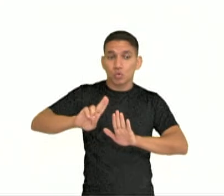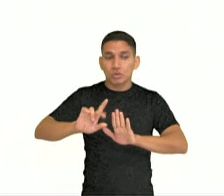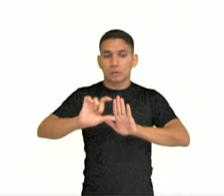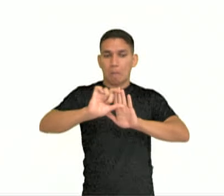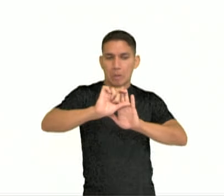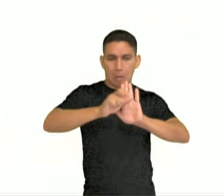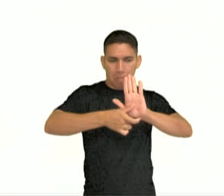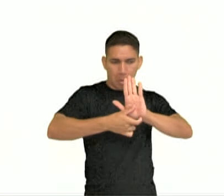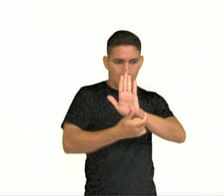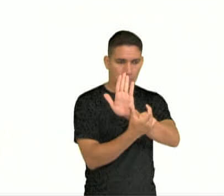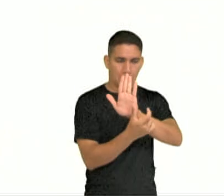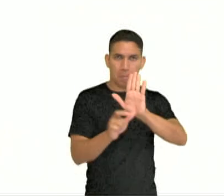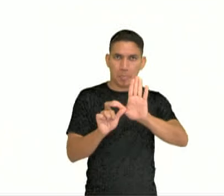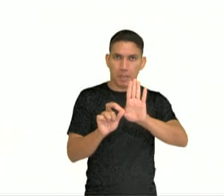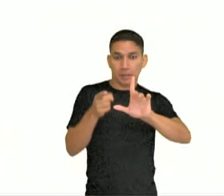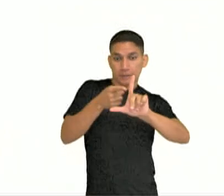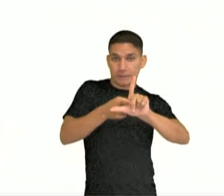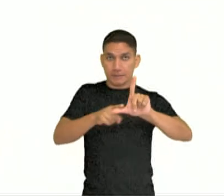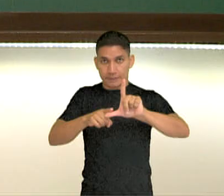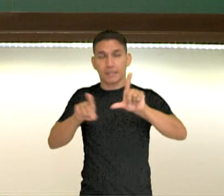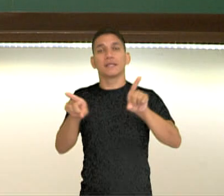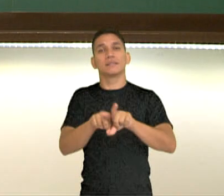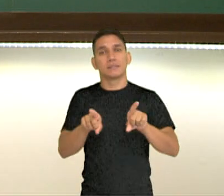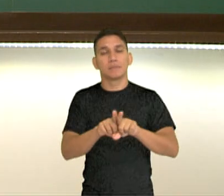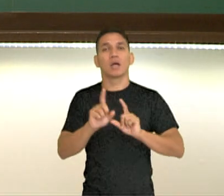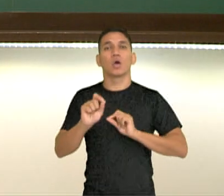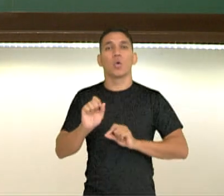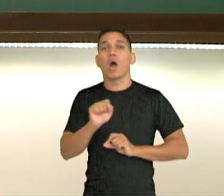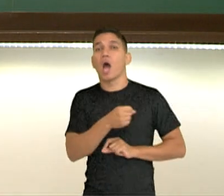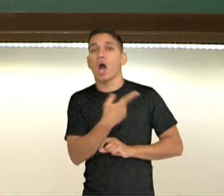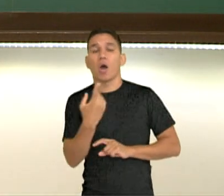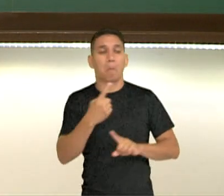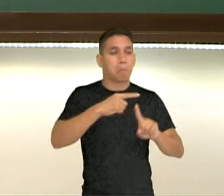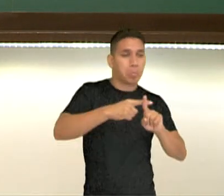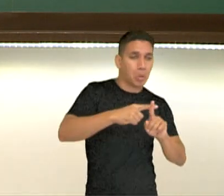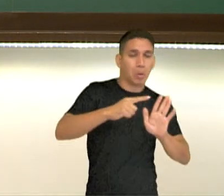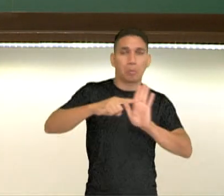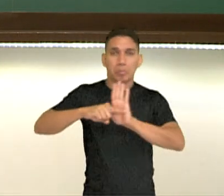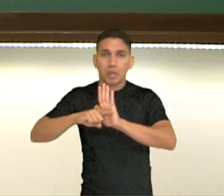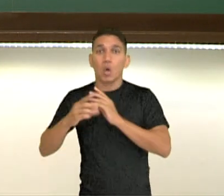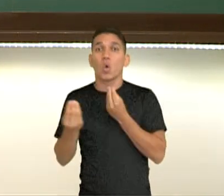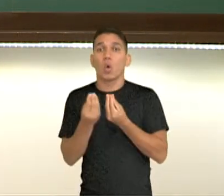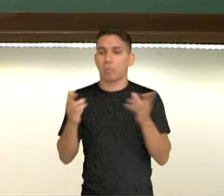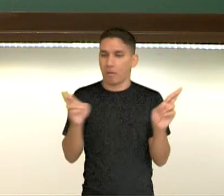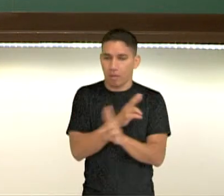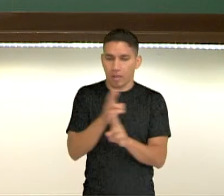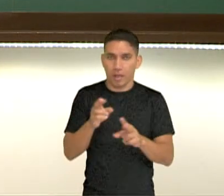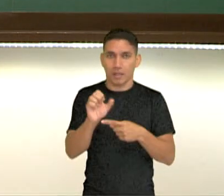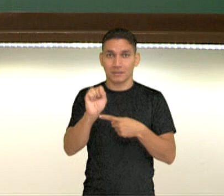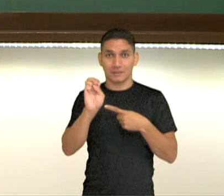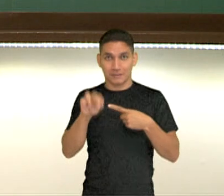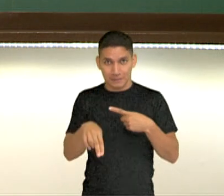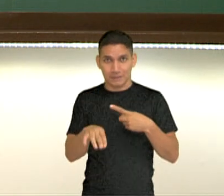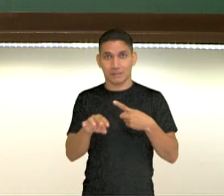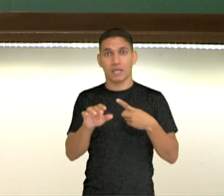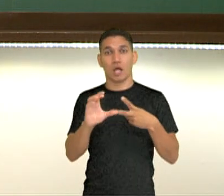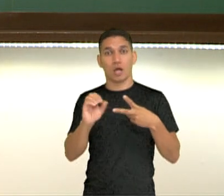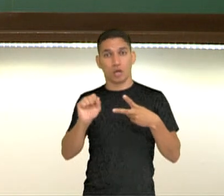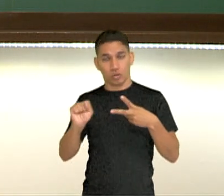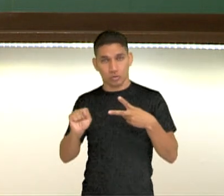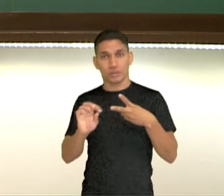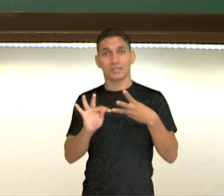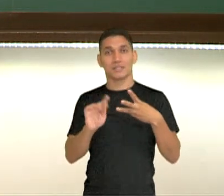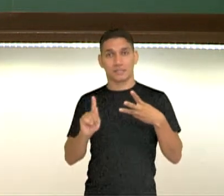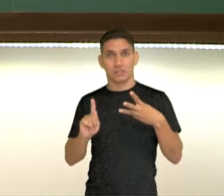de radianos para ângulos e também os sinais, né? Nas relações de seno, cosseno e tangente desses ângulos que